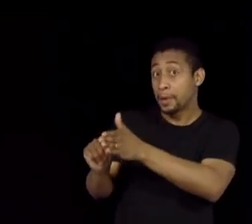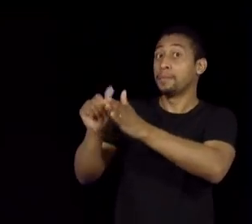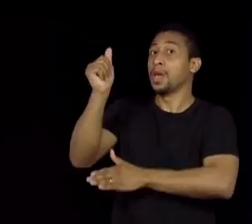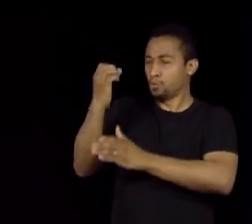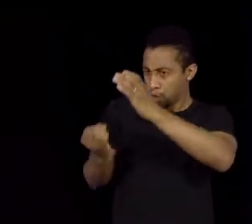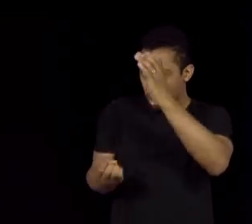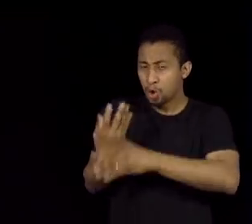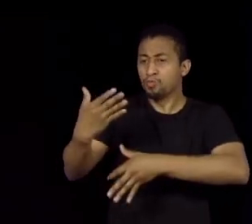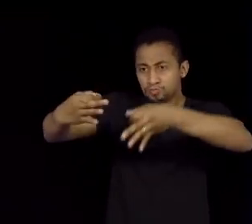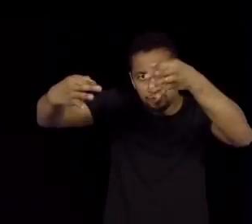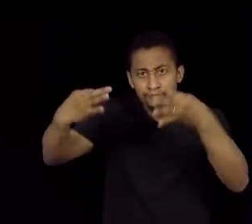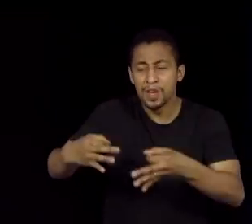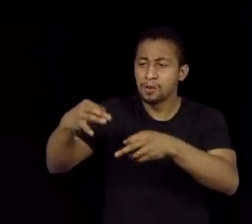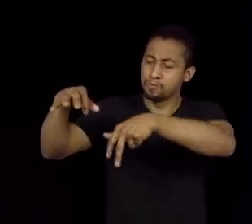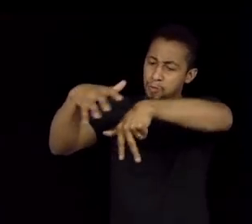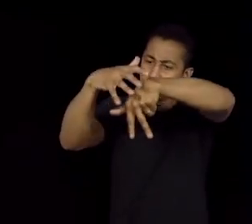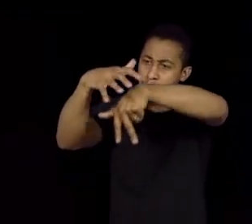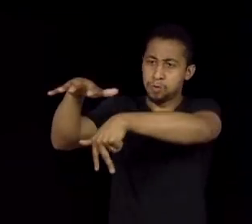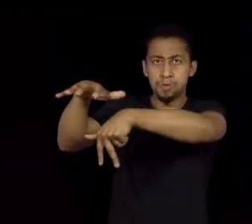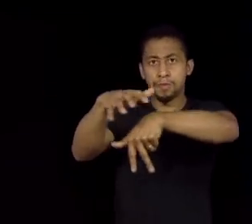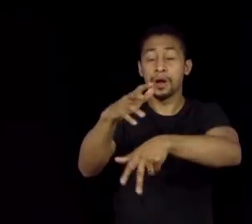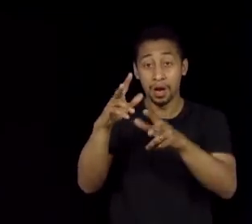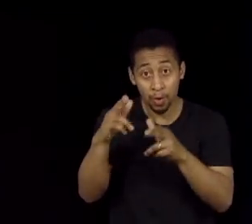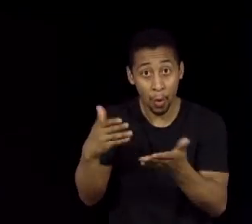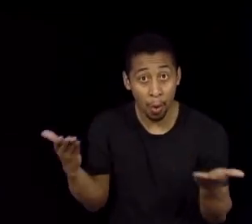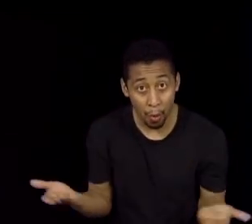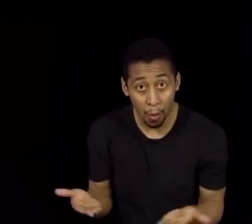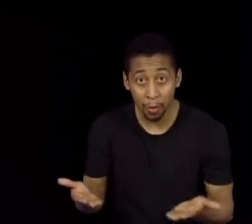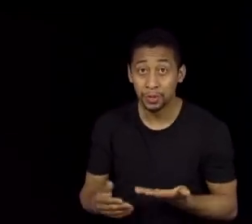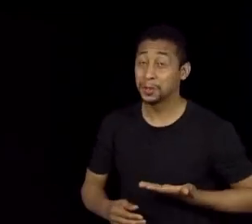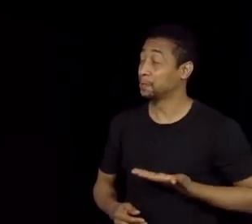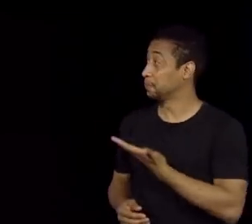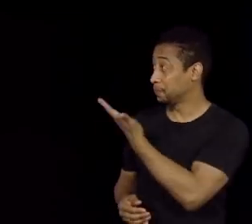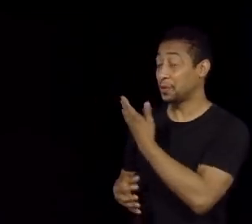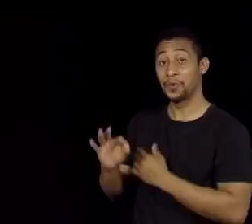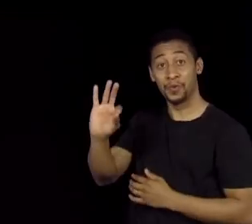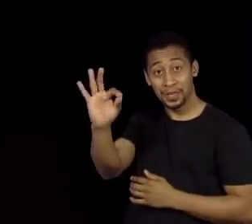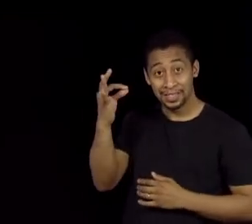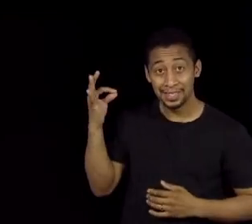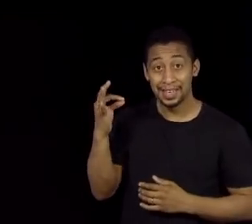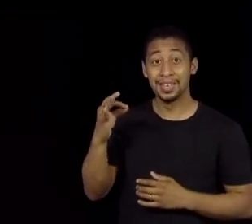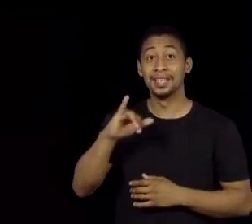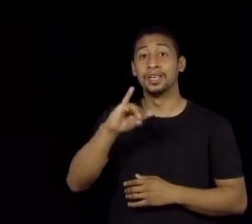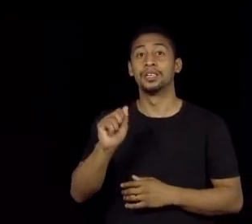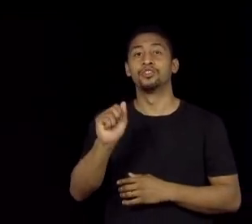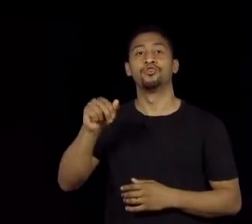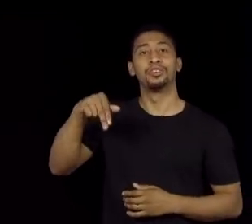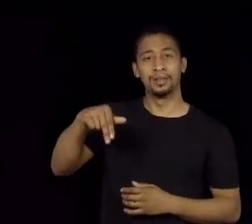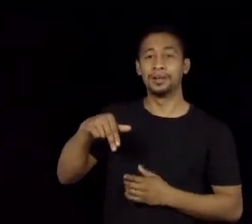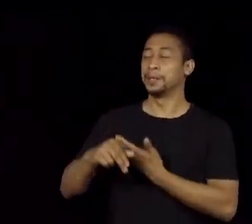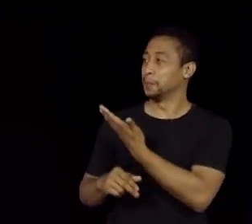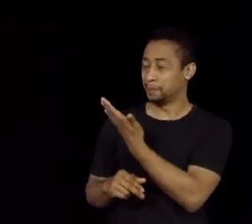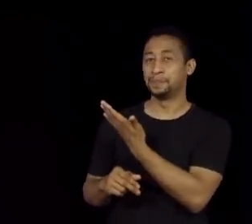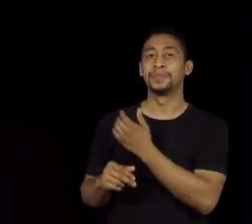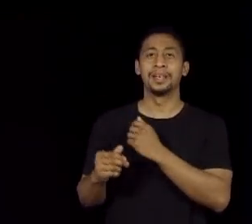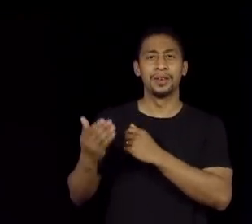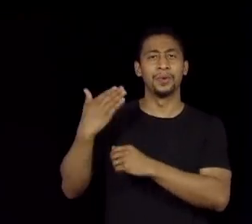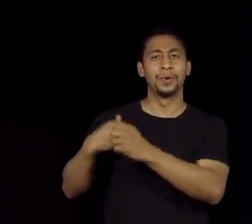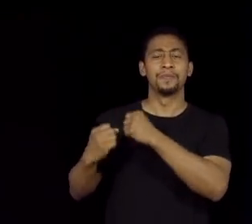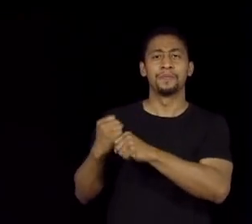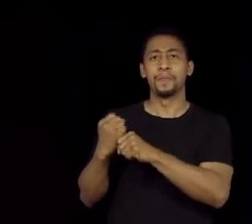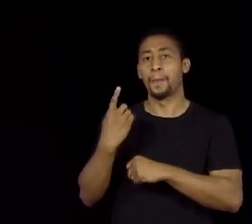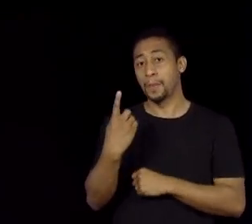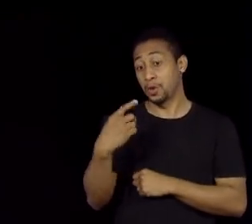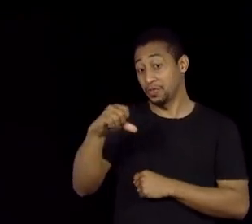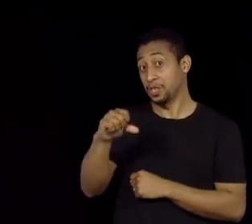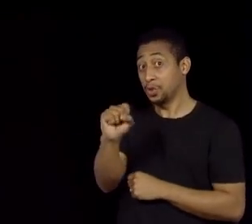e funcional paraquedas que conhecemos hoje foi o balonista francês Jean-Pierre Blanchard, que em